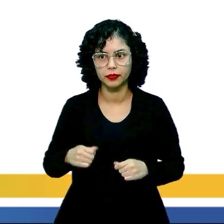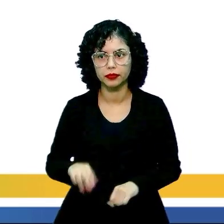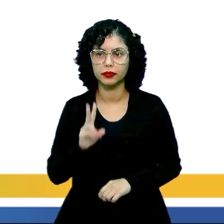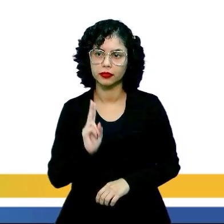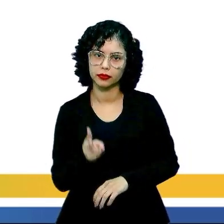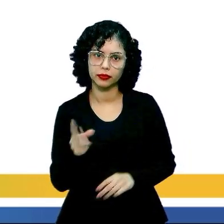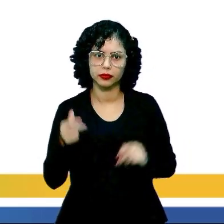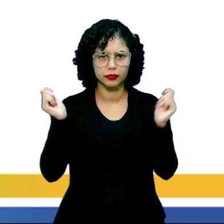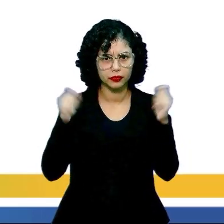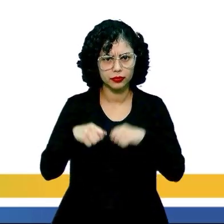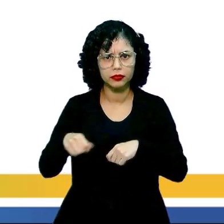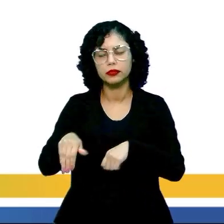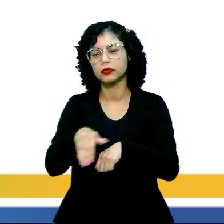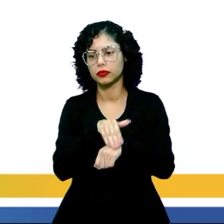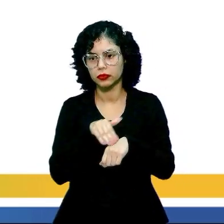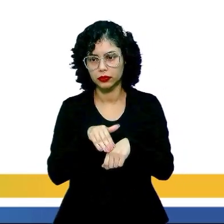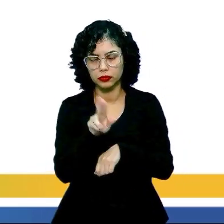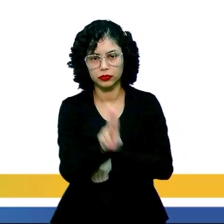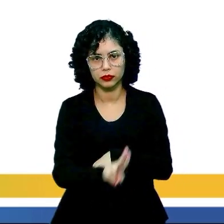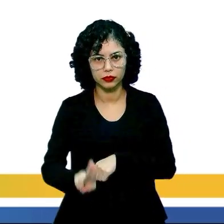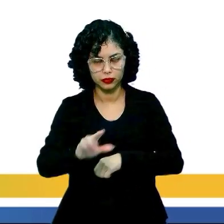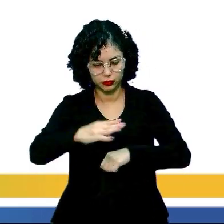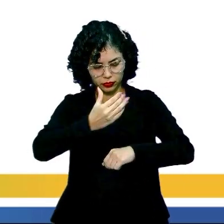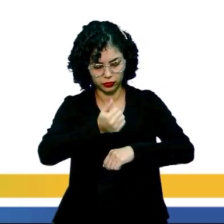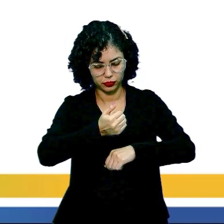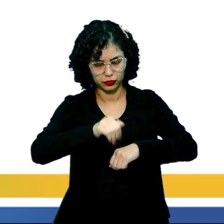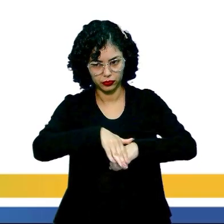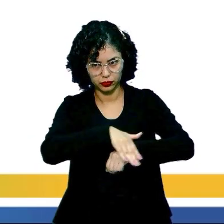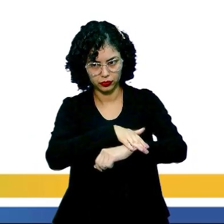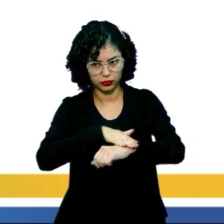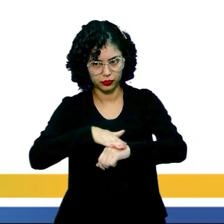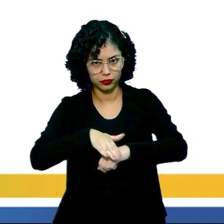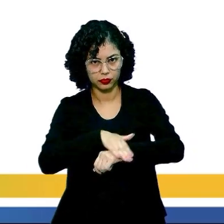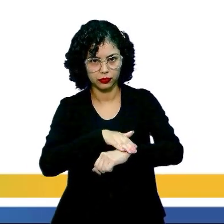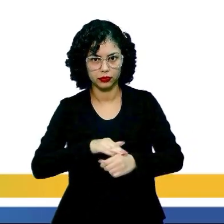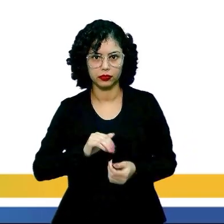é necessário, sempre que possível, utilizar hidratantes